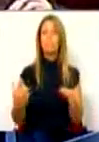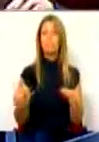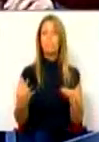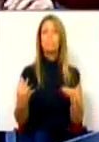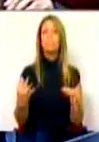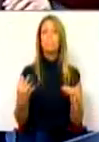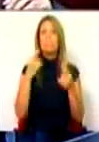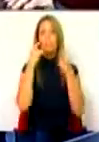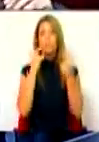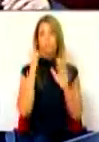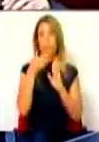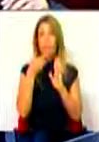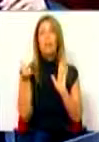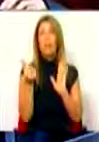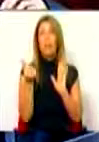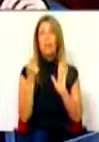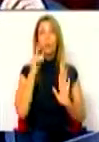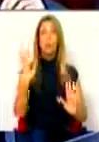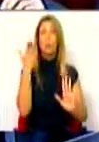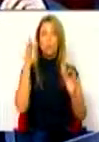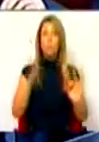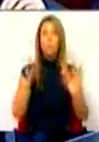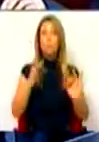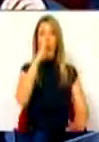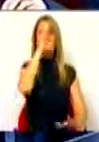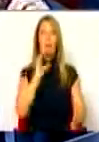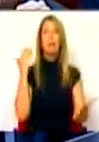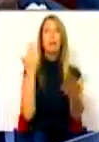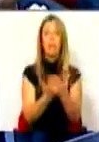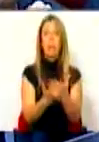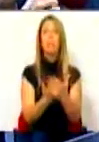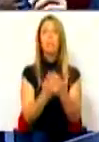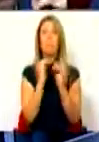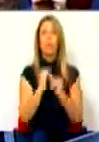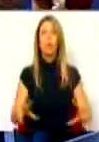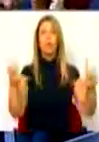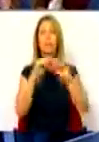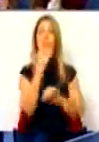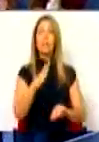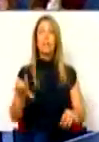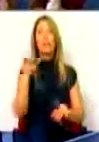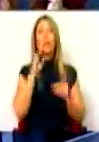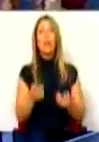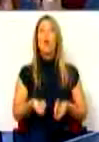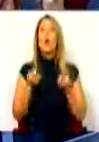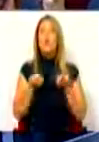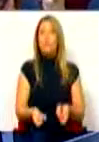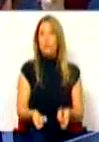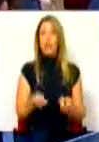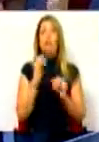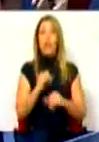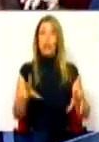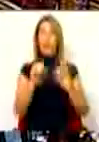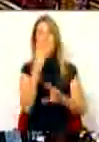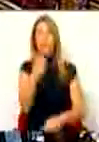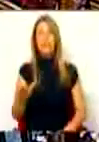tradução financeira da prioridade absoluta que o Governo dá à inovação científica e ao investimento em investigação e desenvolvimento. Muito obrigado.